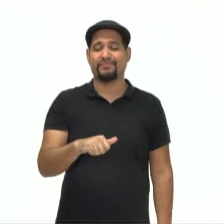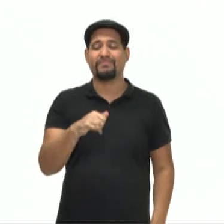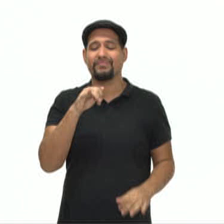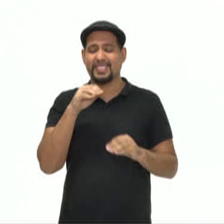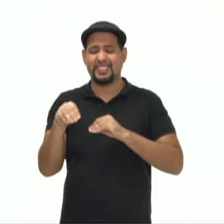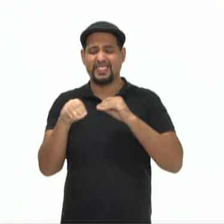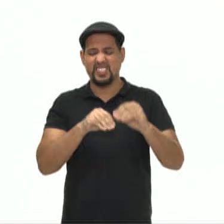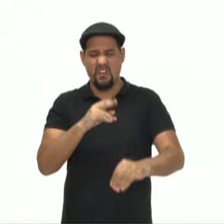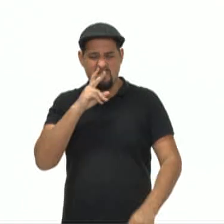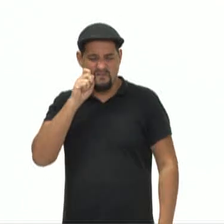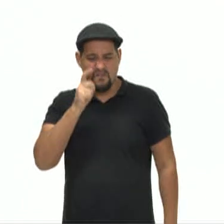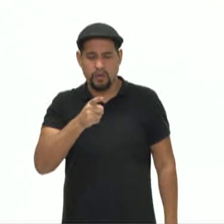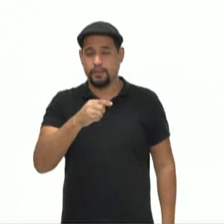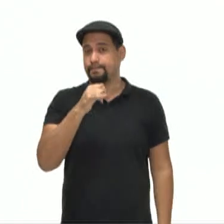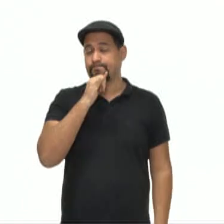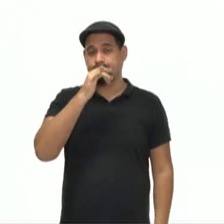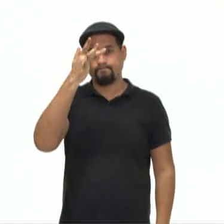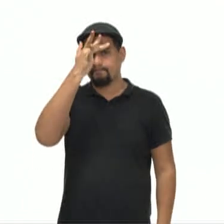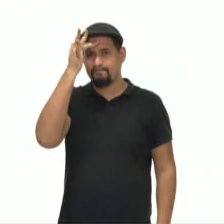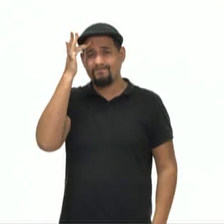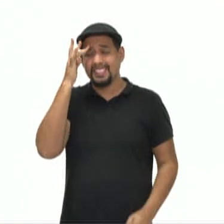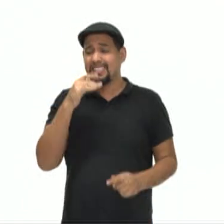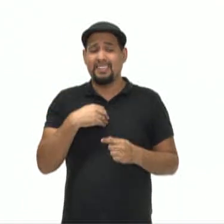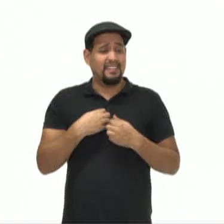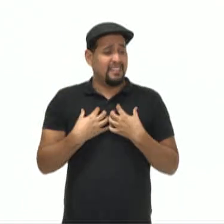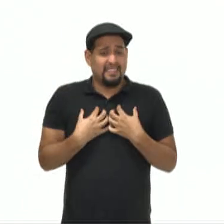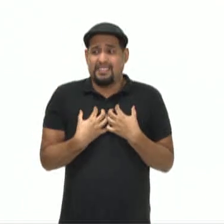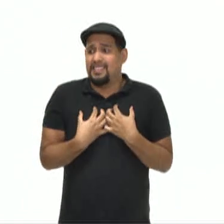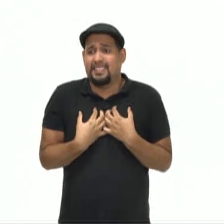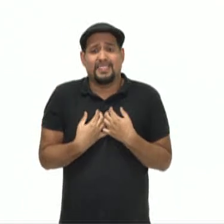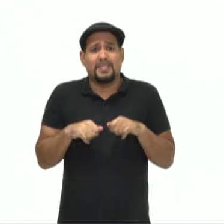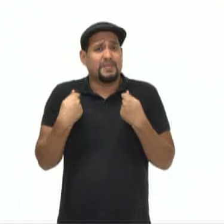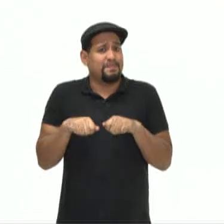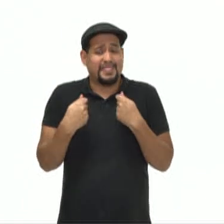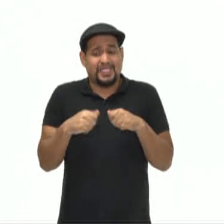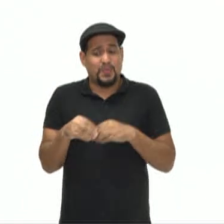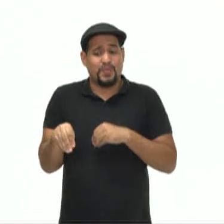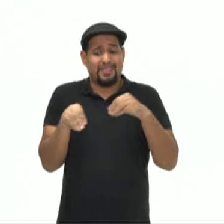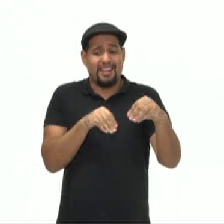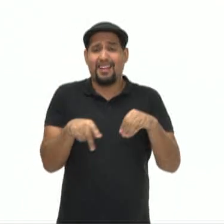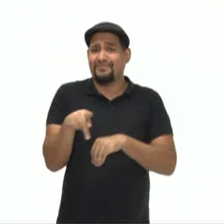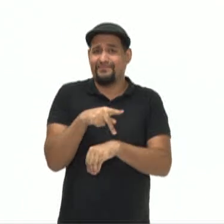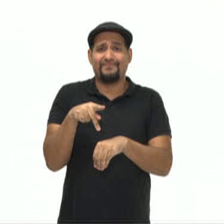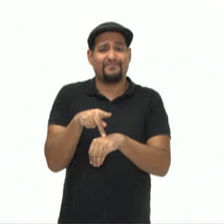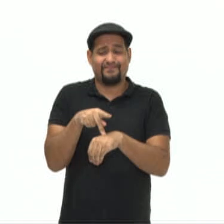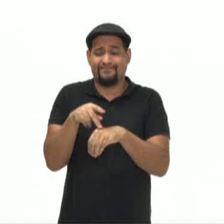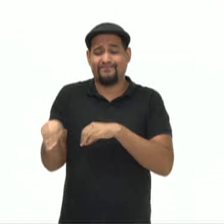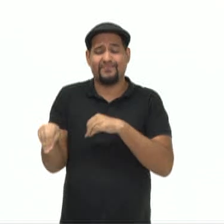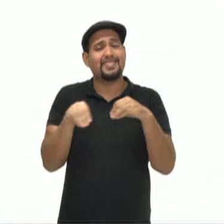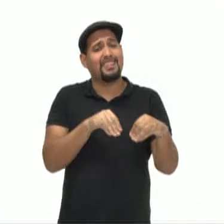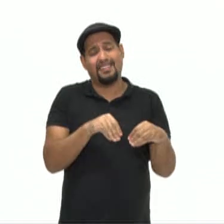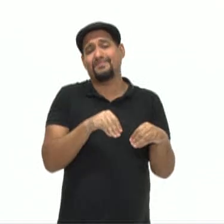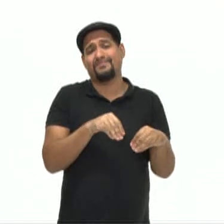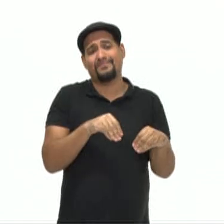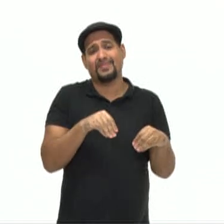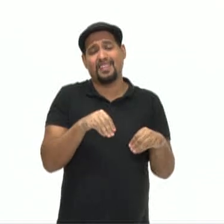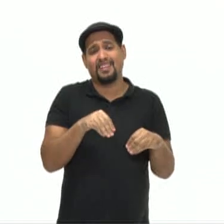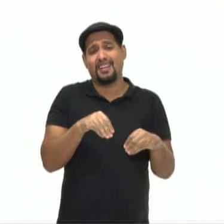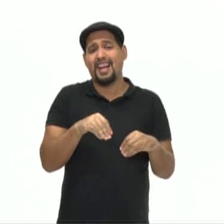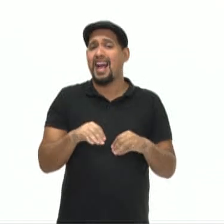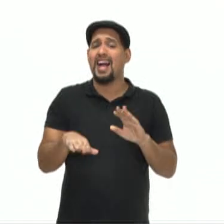forçada, quando os indivíduos se vê obrigado a migrar do seu lugar de origem,